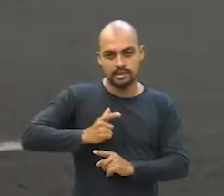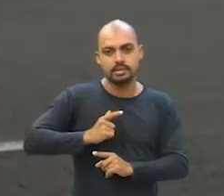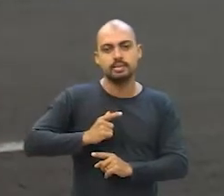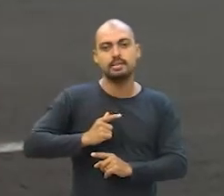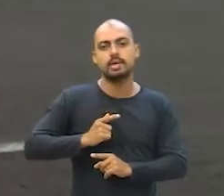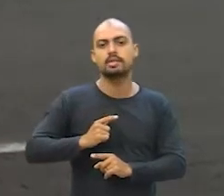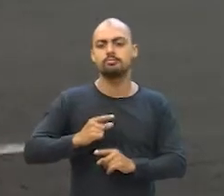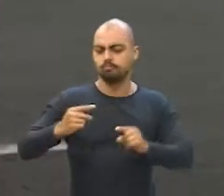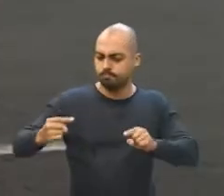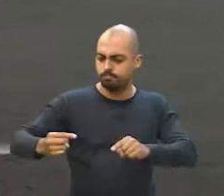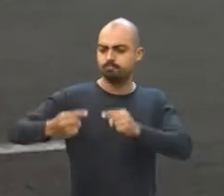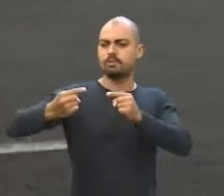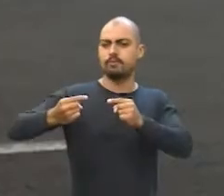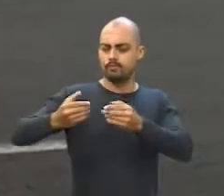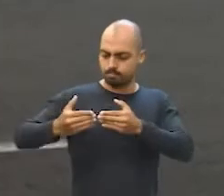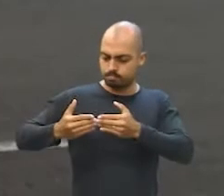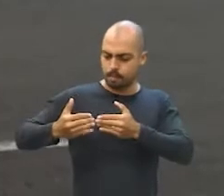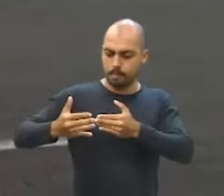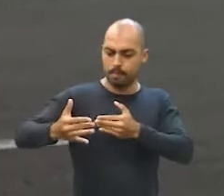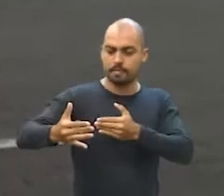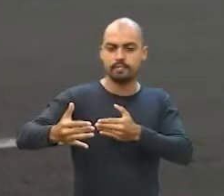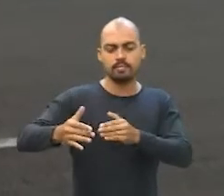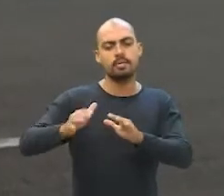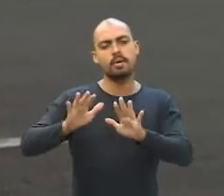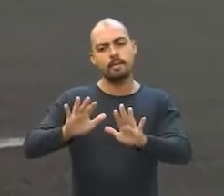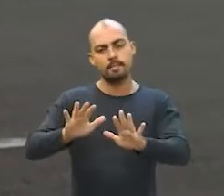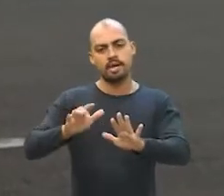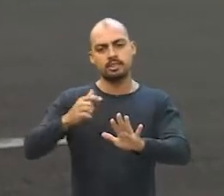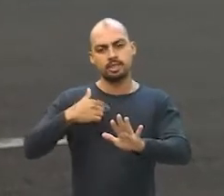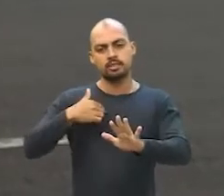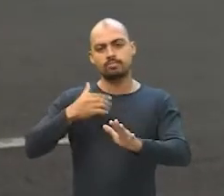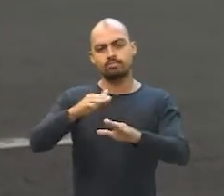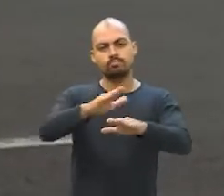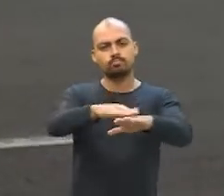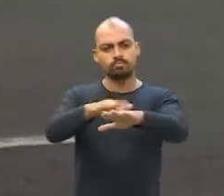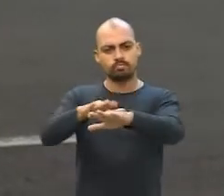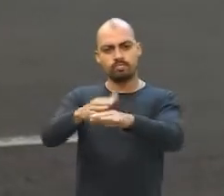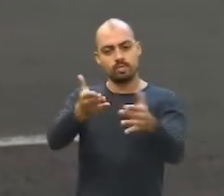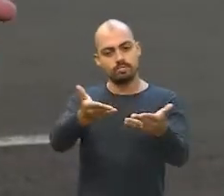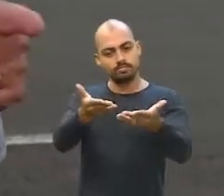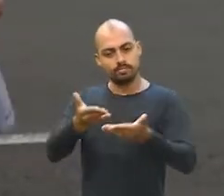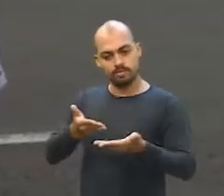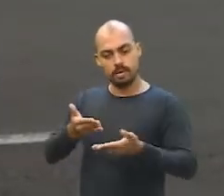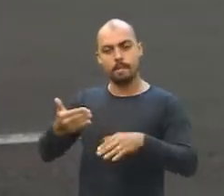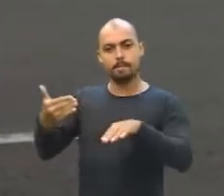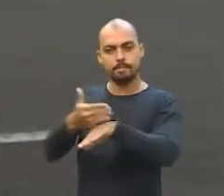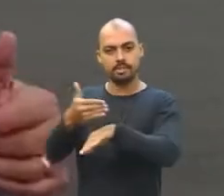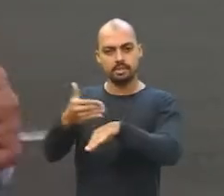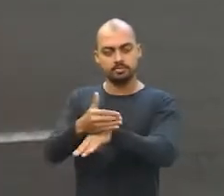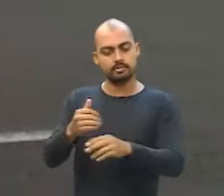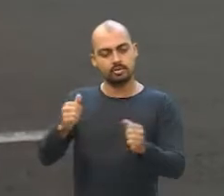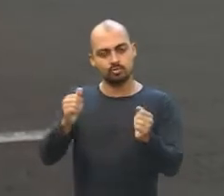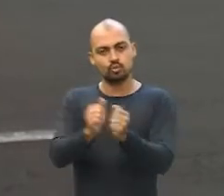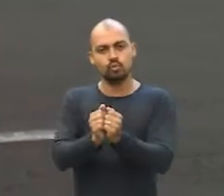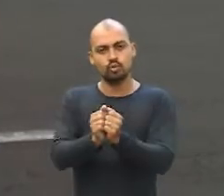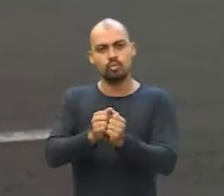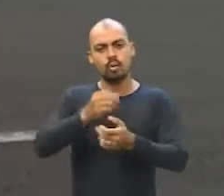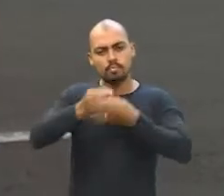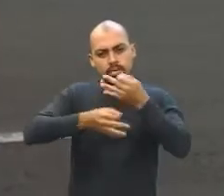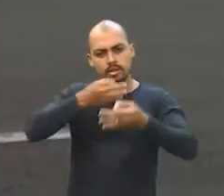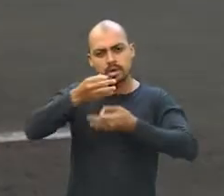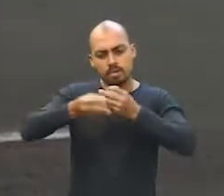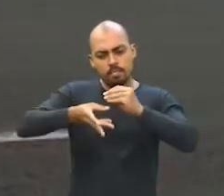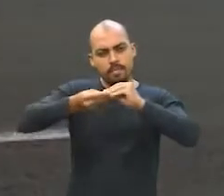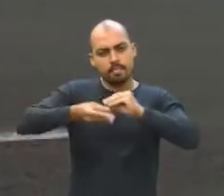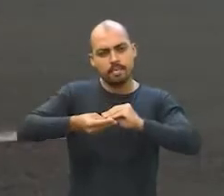que teremos novos e grandes desafios pela frente. Mas convido a você a participar desse mandato,